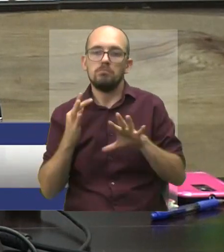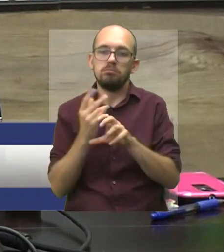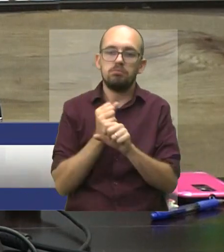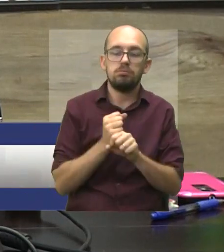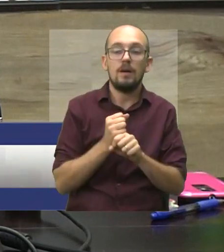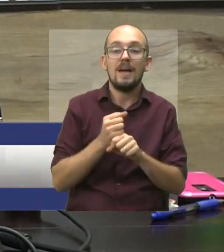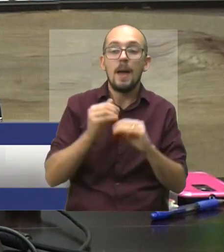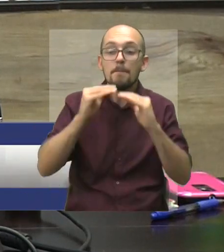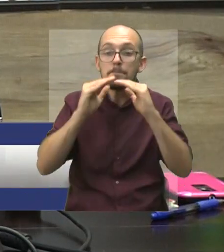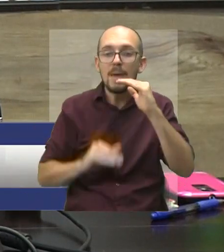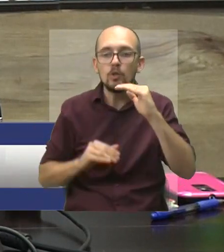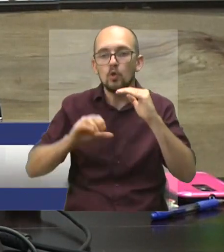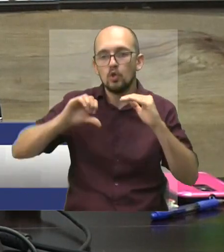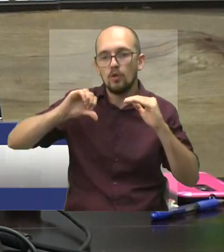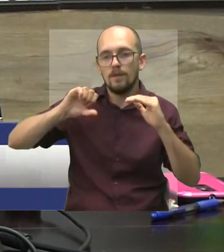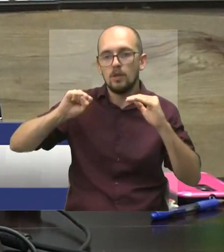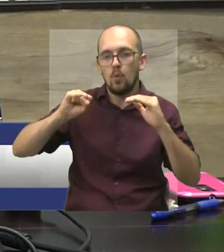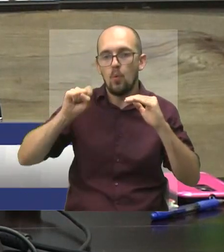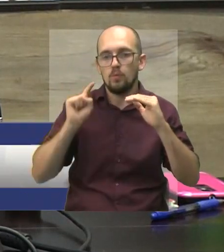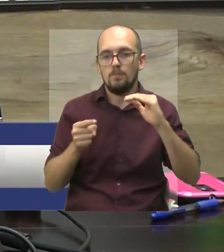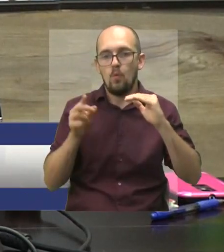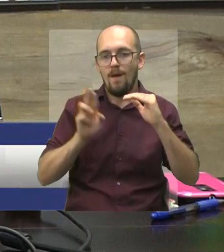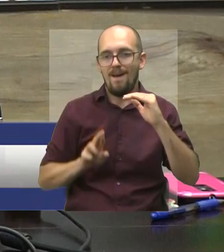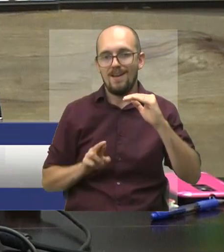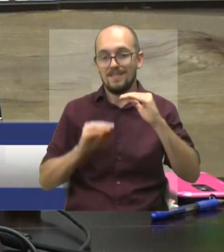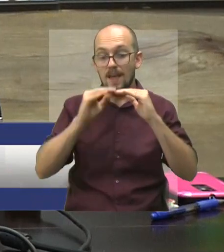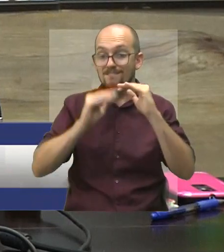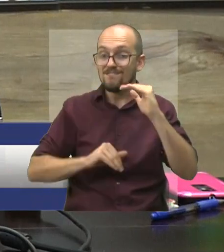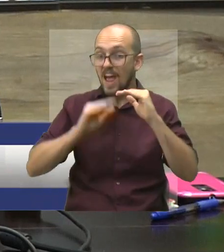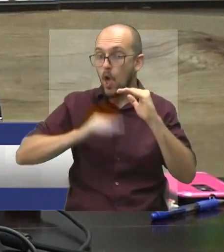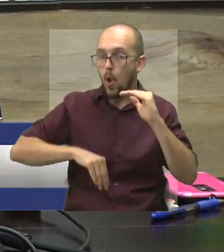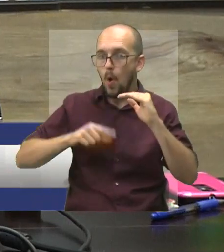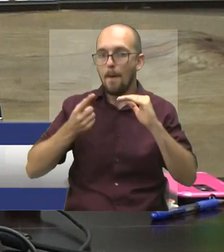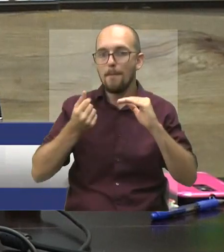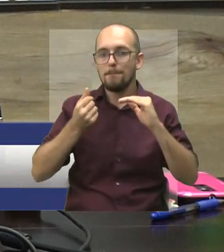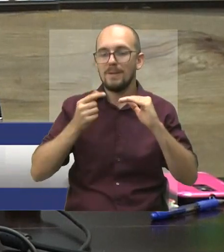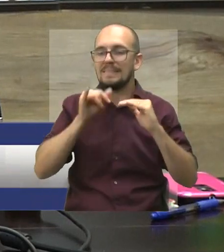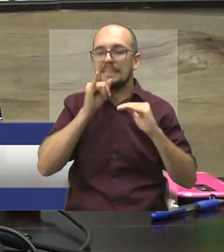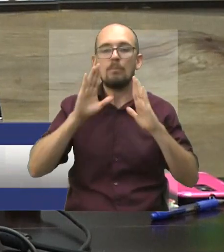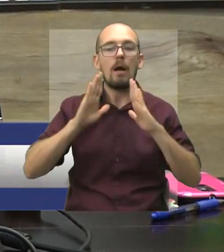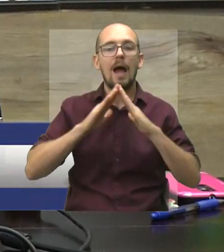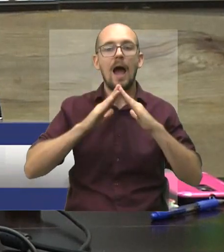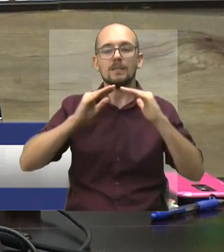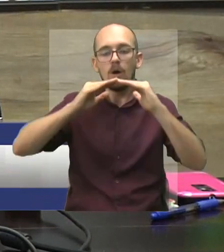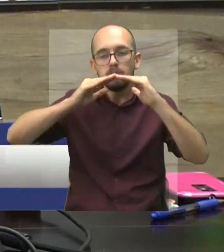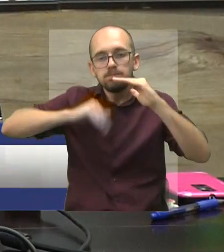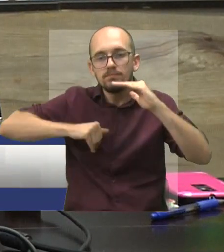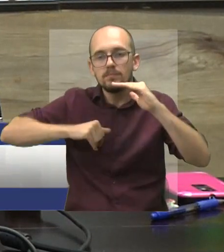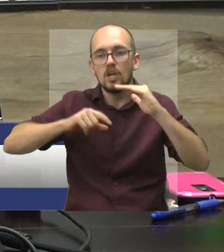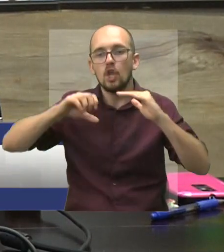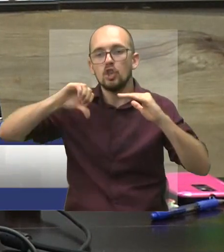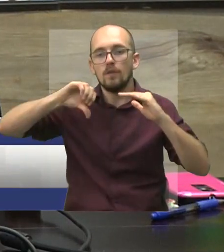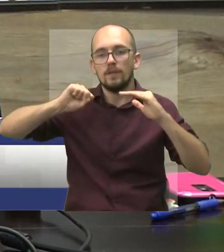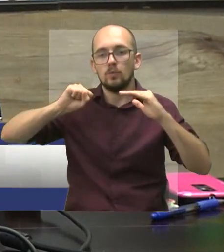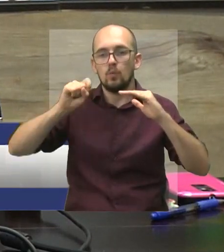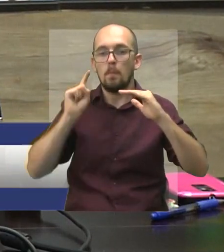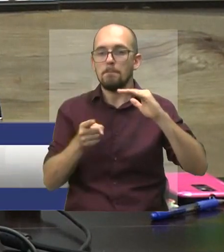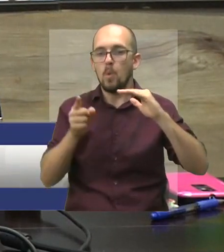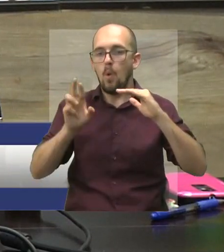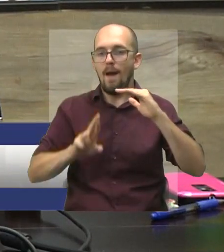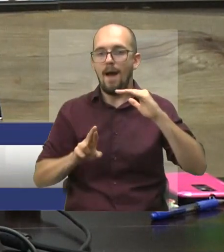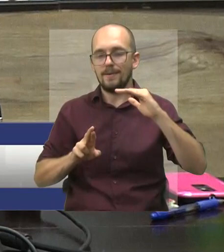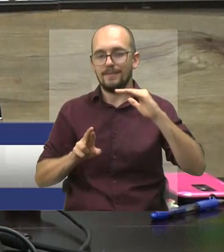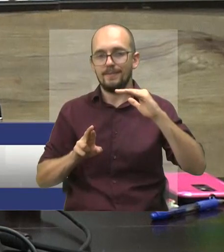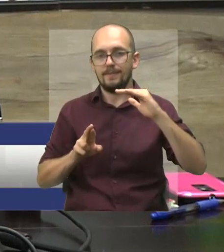Ou seja, a casa tem que ser inferior a R$ 98.000, senão não basta não